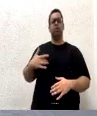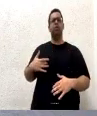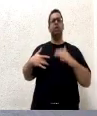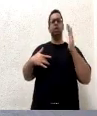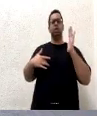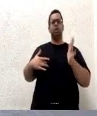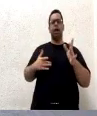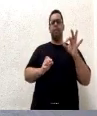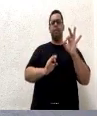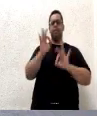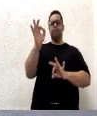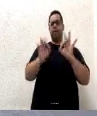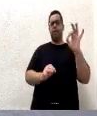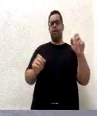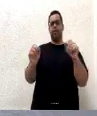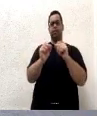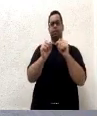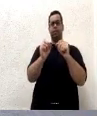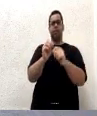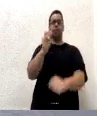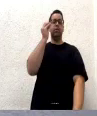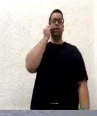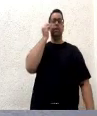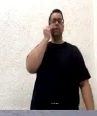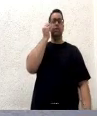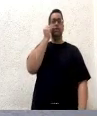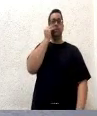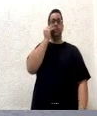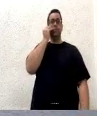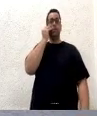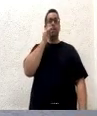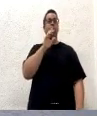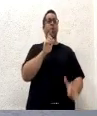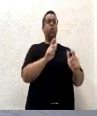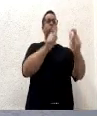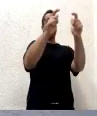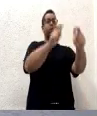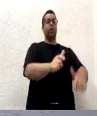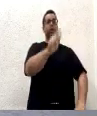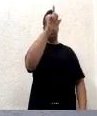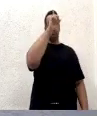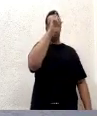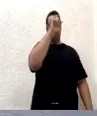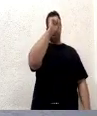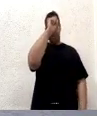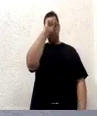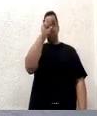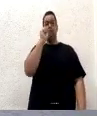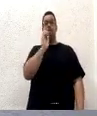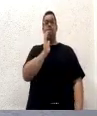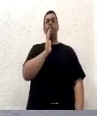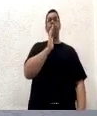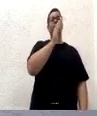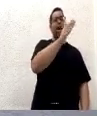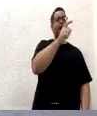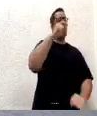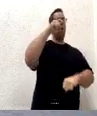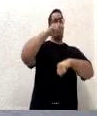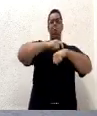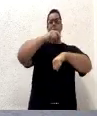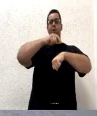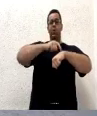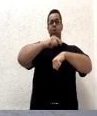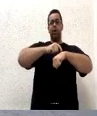Então, só deve ir para o hospital se forem fora de horário, né, num horário mais tarde, após as 4 ou aos finais de